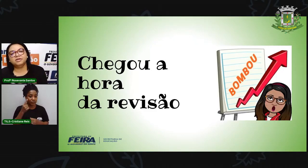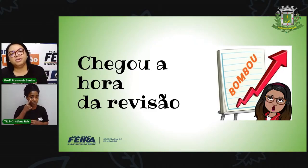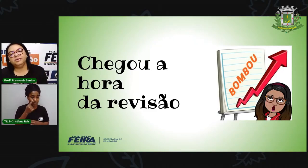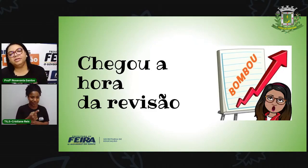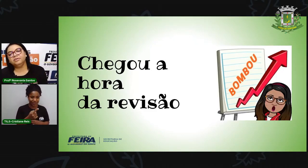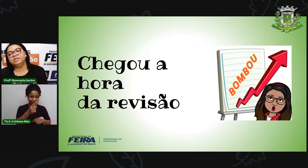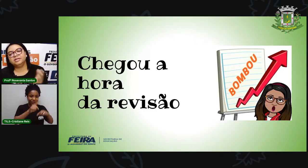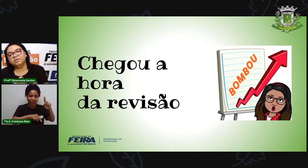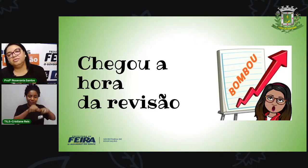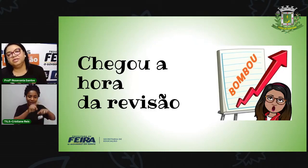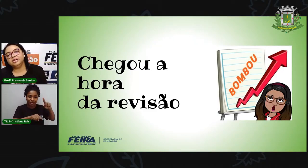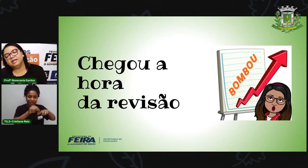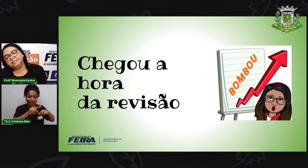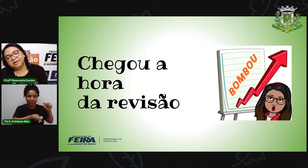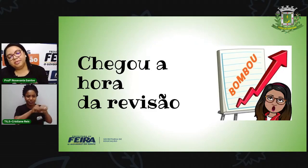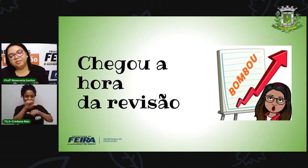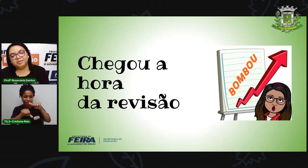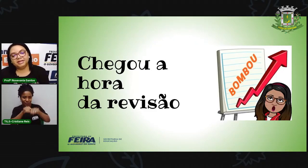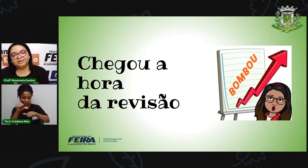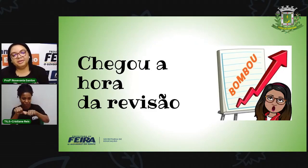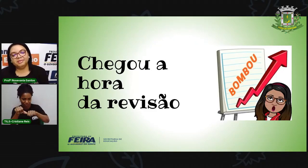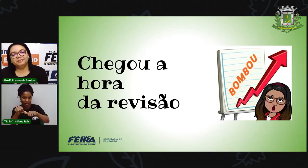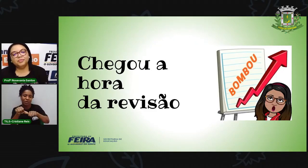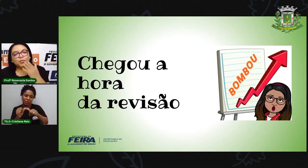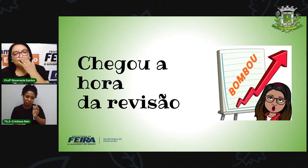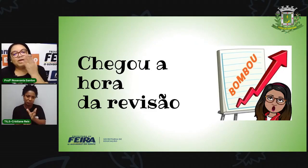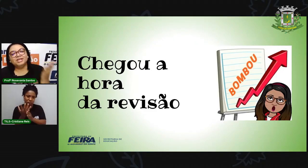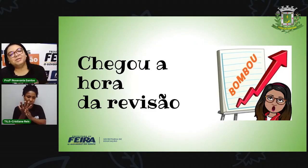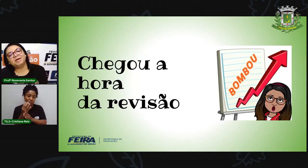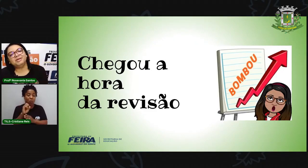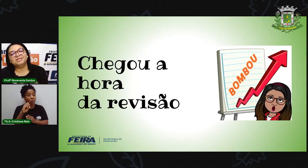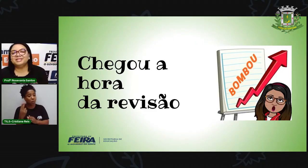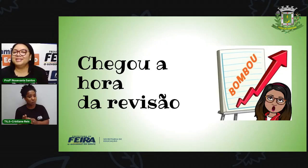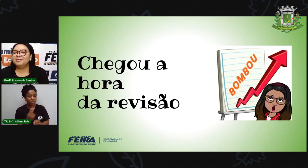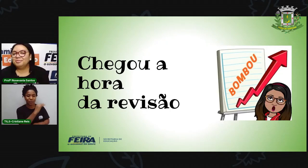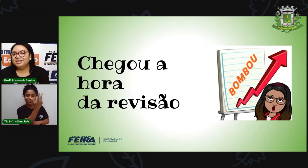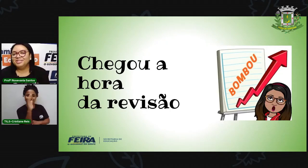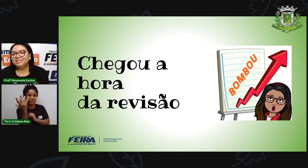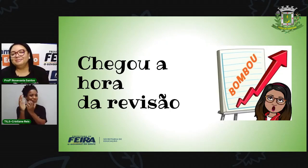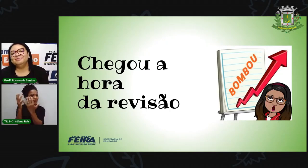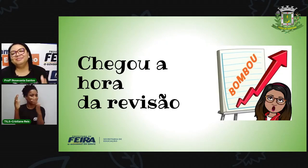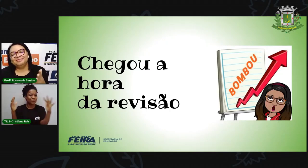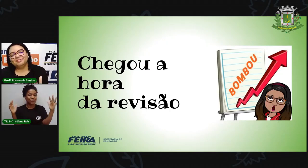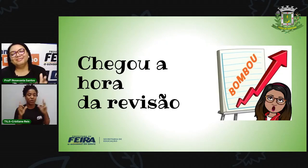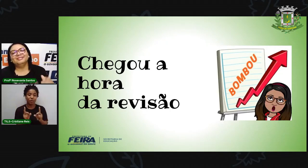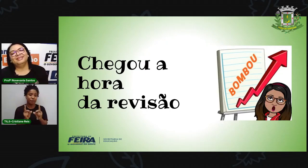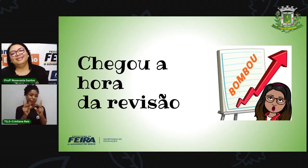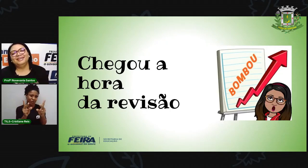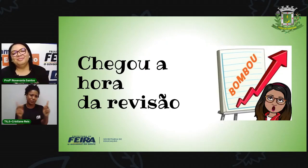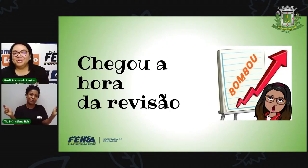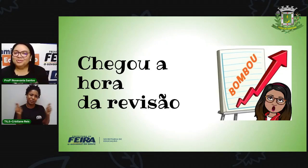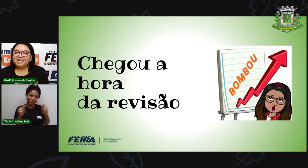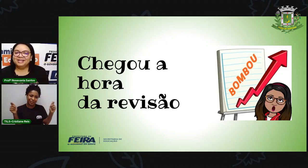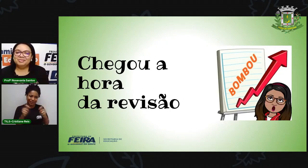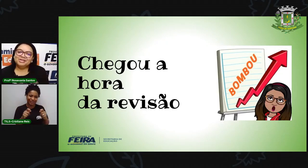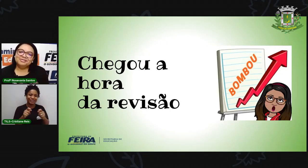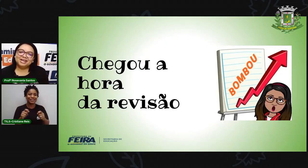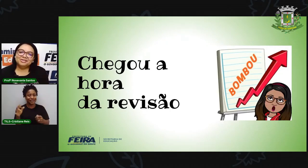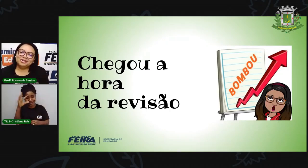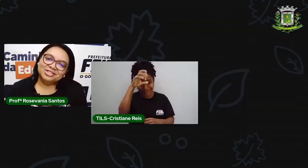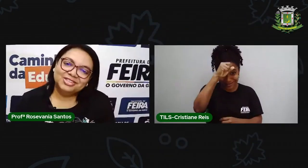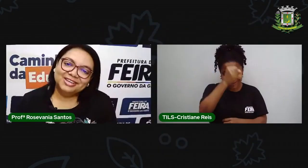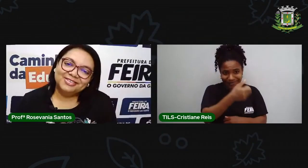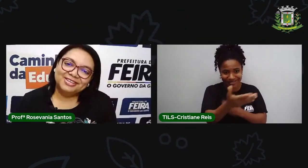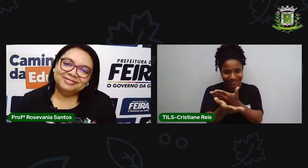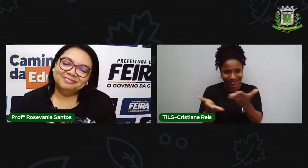-prima, para transformar em outra coisa, eu convino aquela própria matéria-prima. Espero que vocês tenham aprendido e muito obrigada por ter